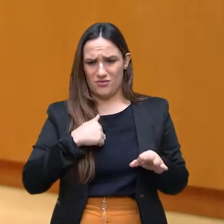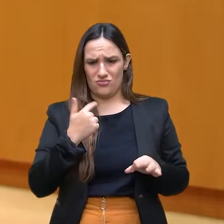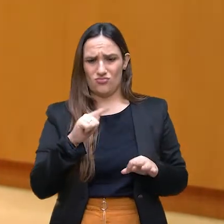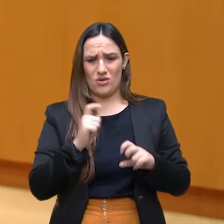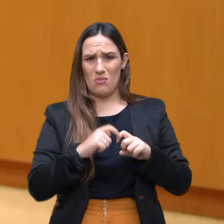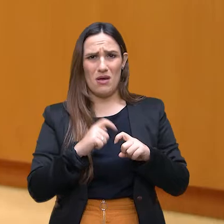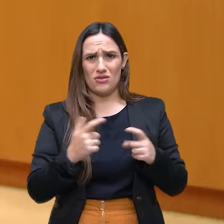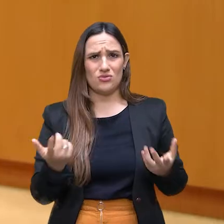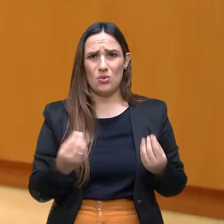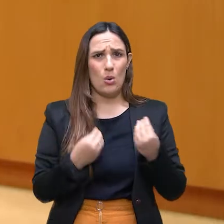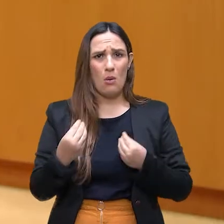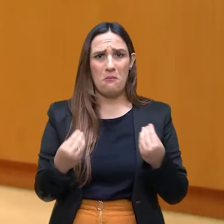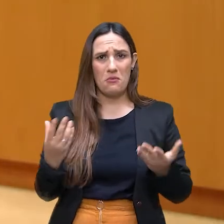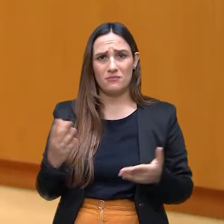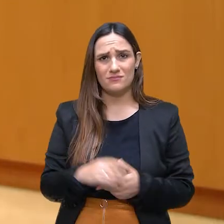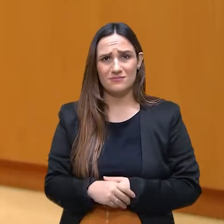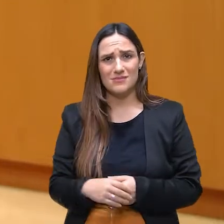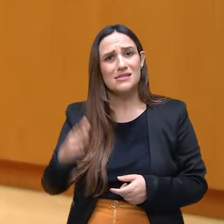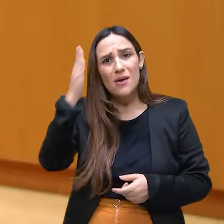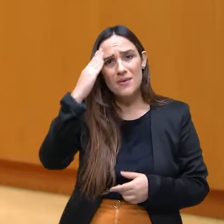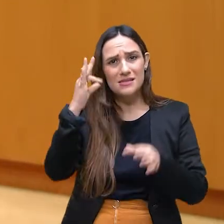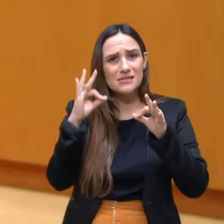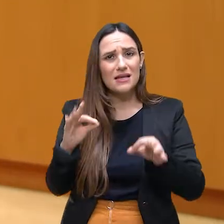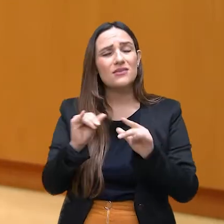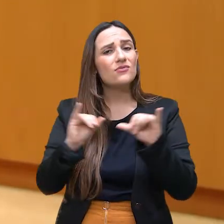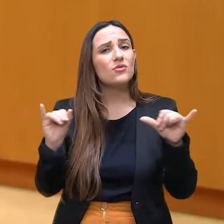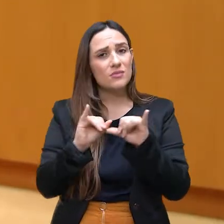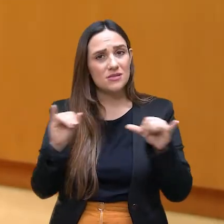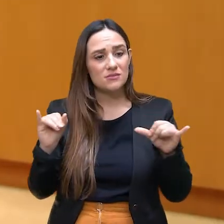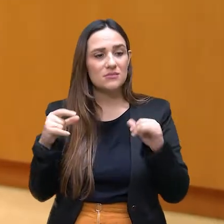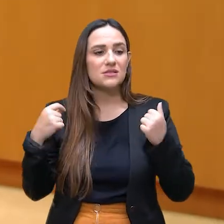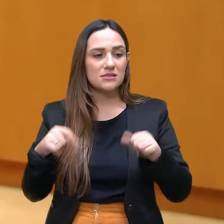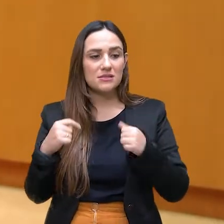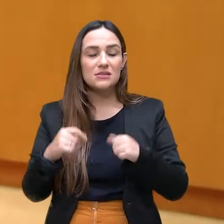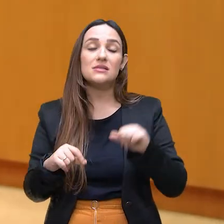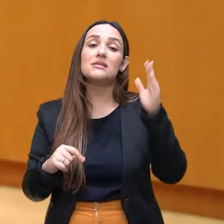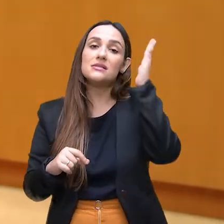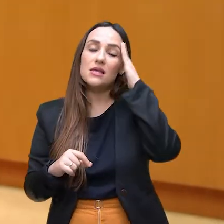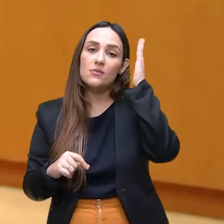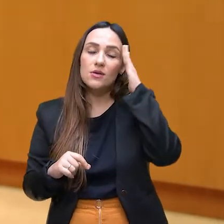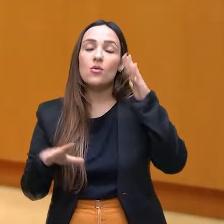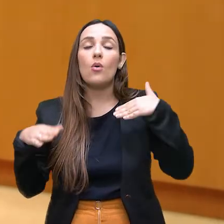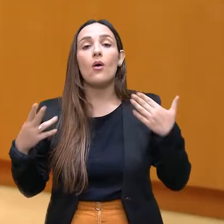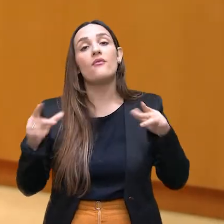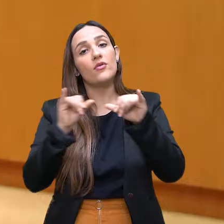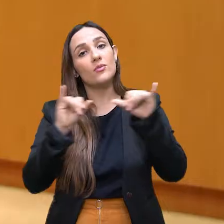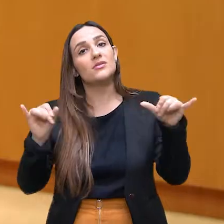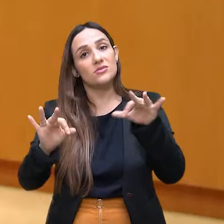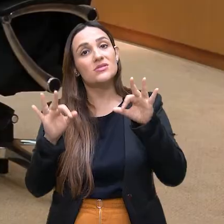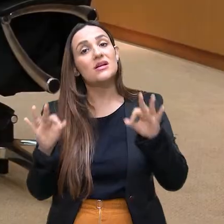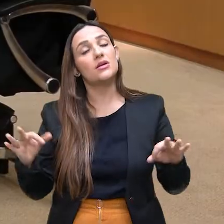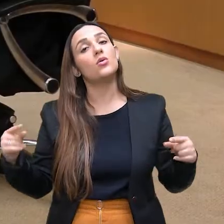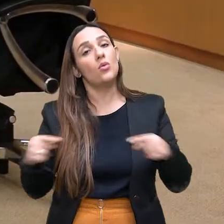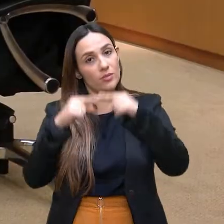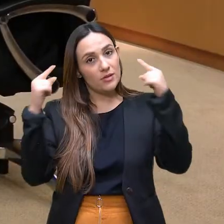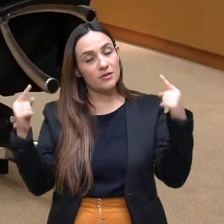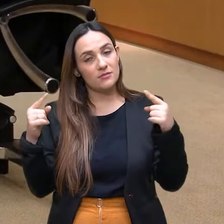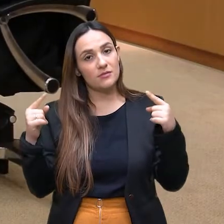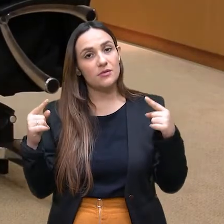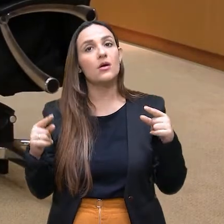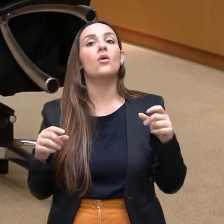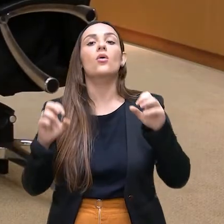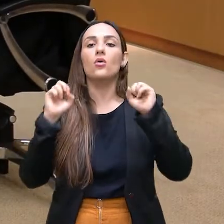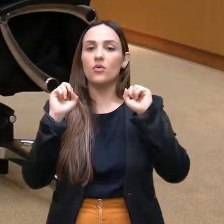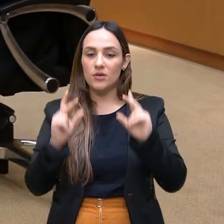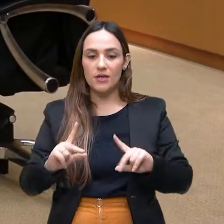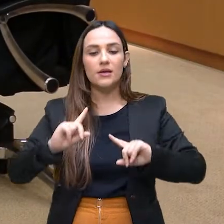qualquer formação na área, ele possa receber a informação técnica, científica necessária. E, a partir